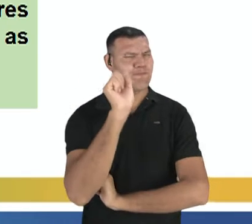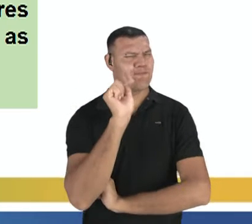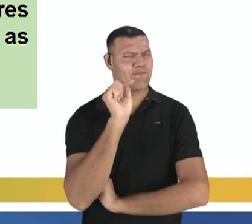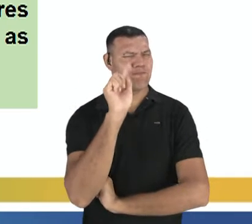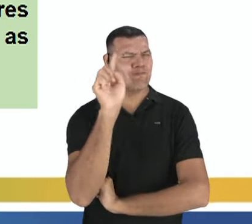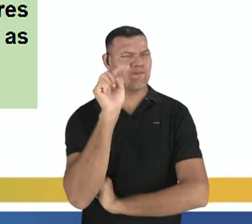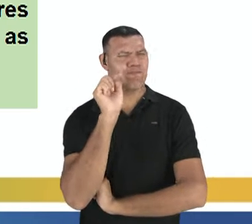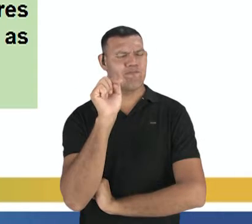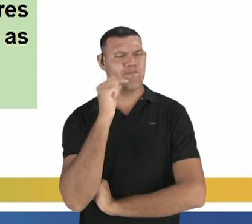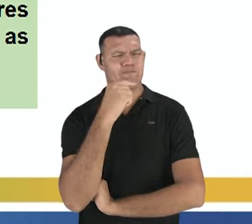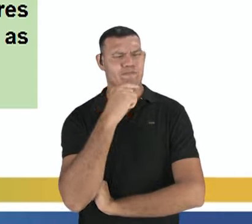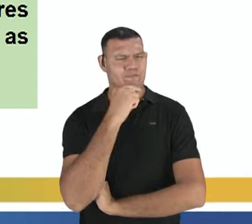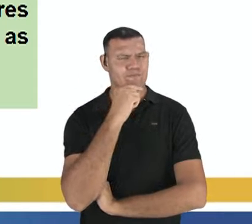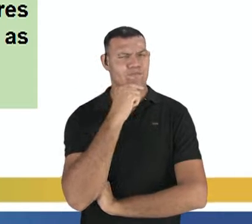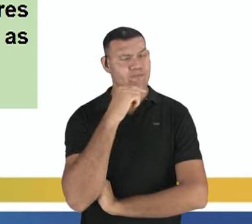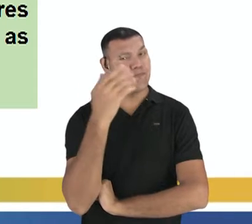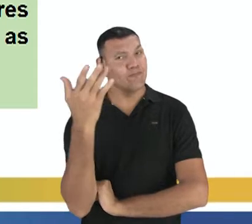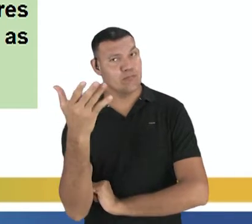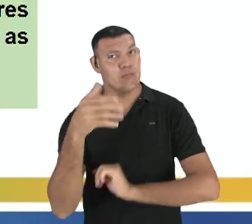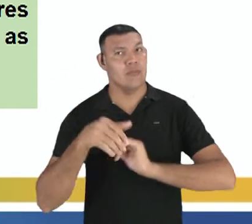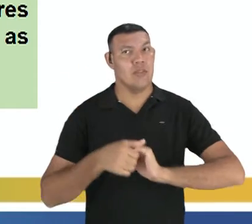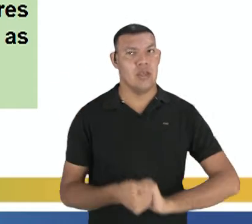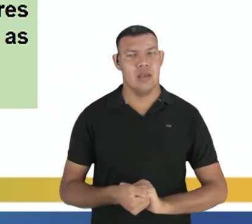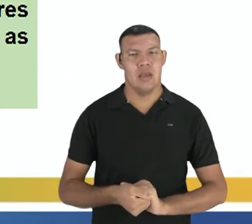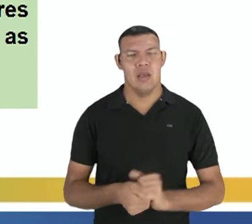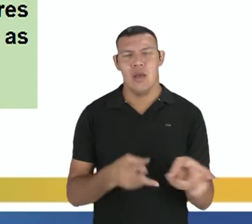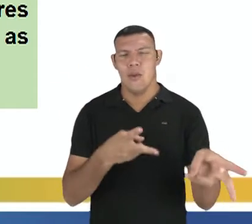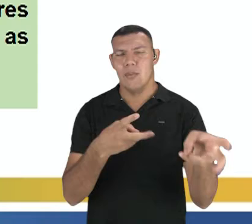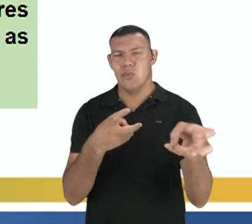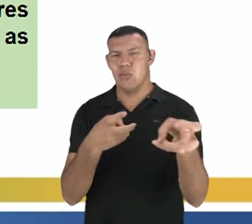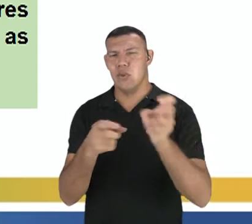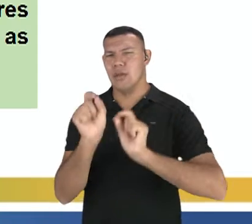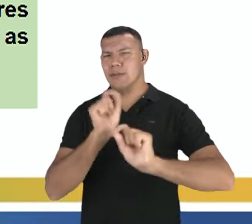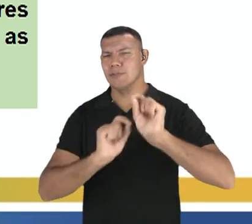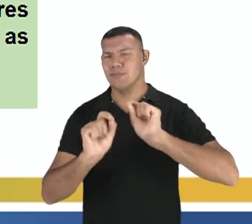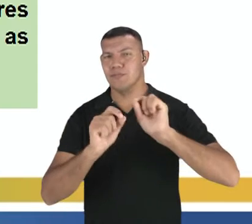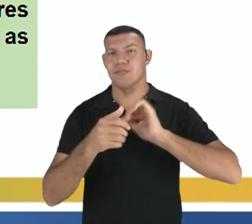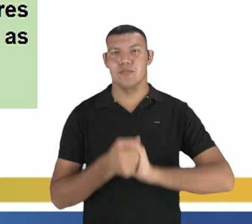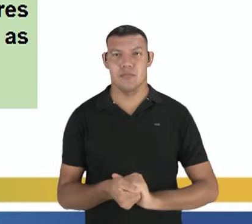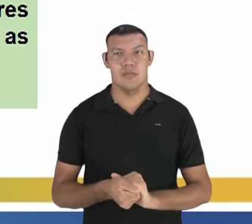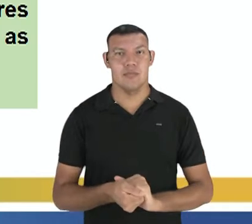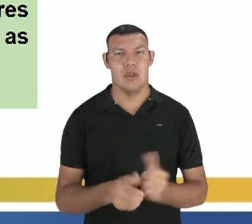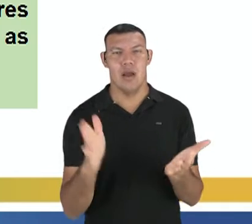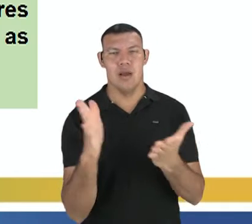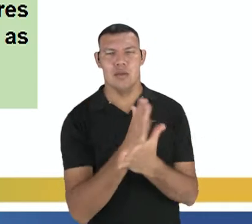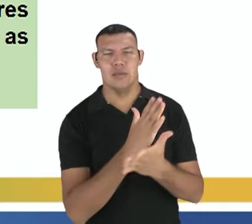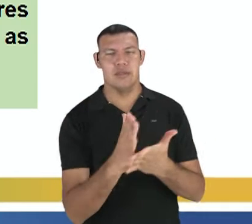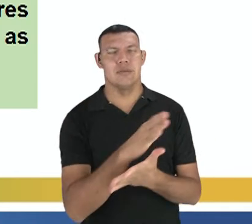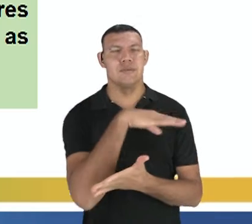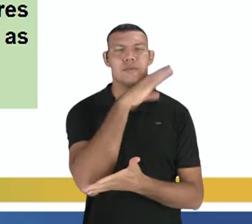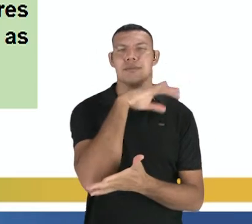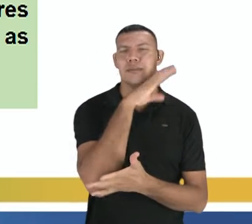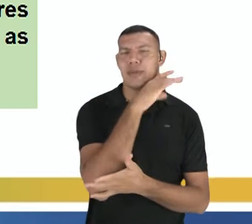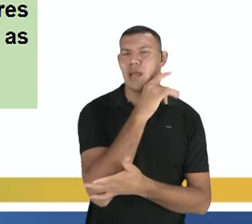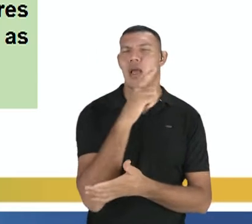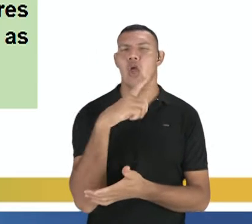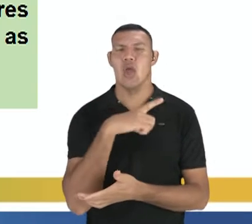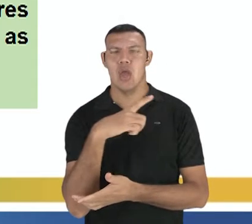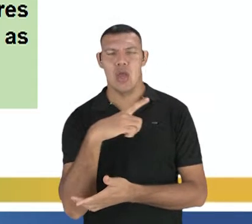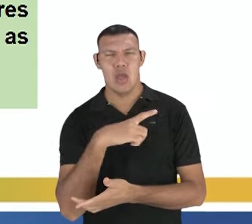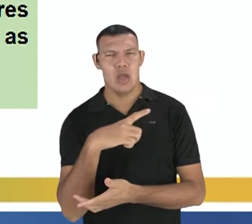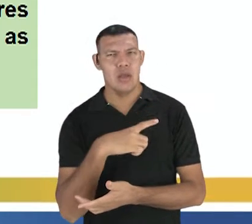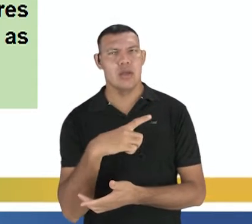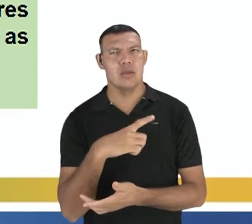o fixismo. Diante disso, eles perceberam em seus estudos que alguns animais eles continham